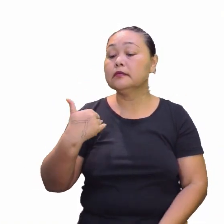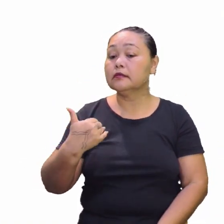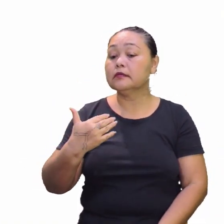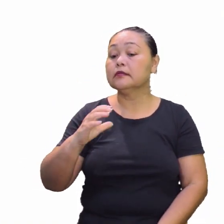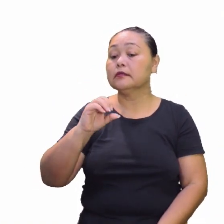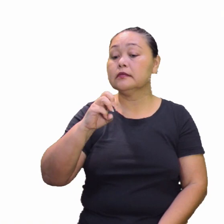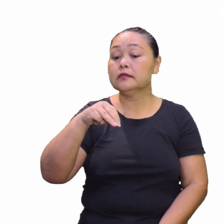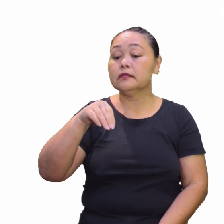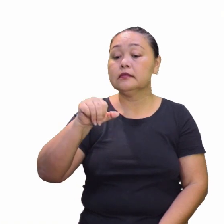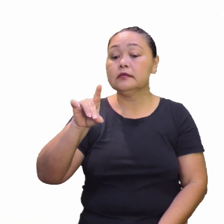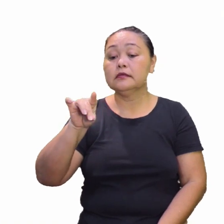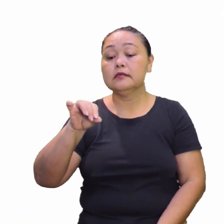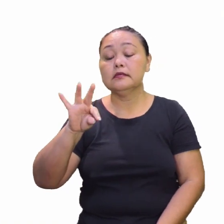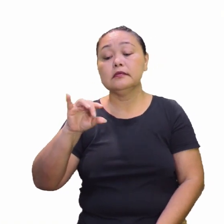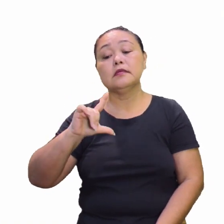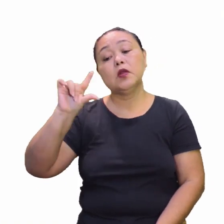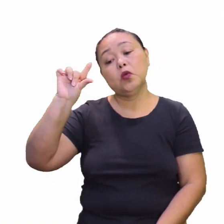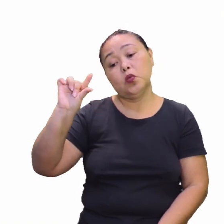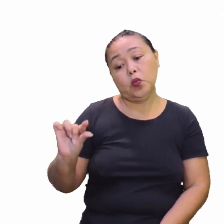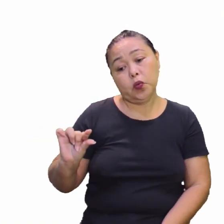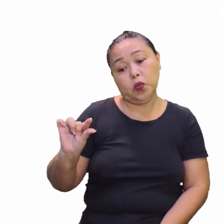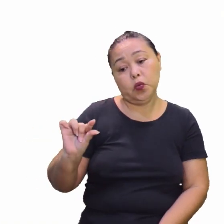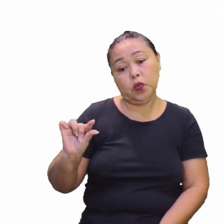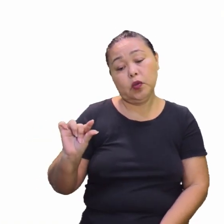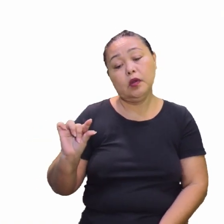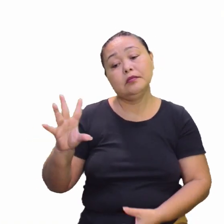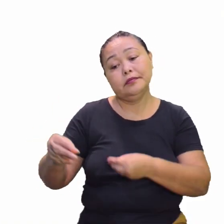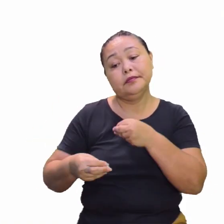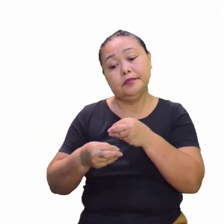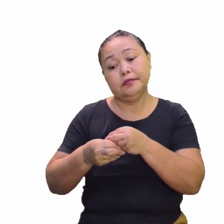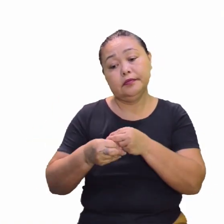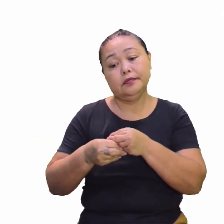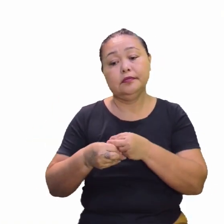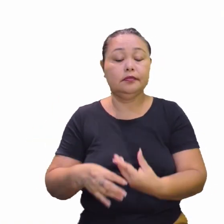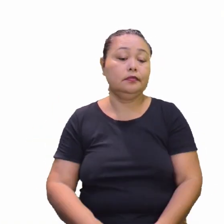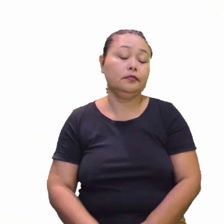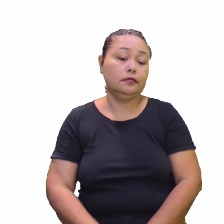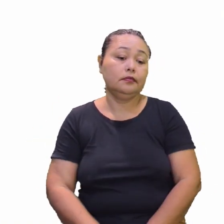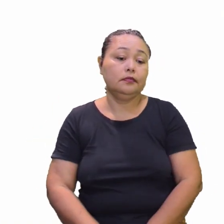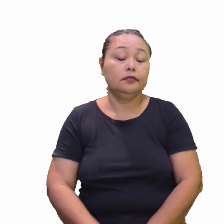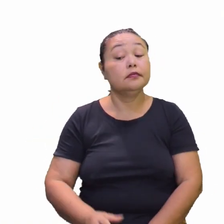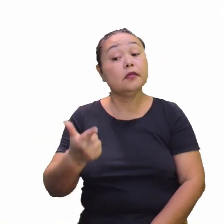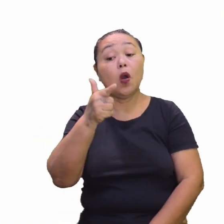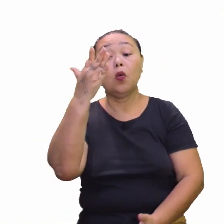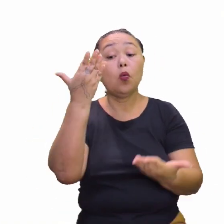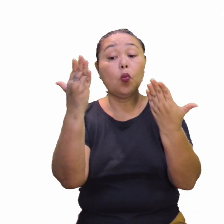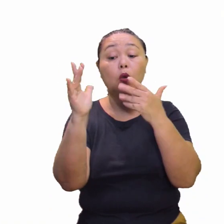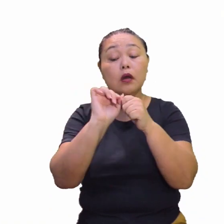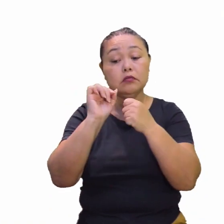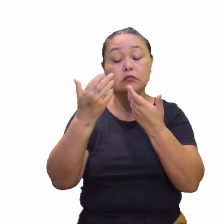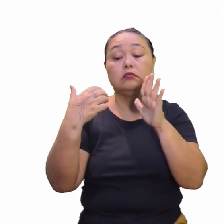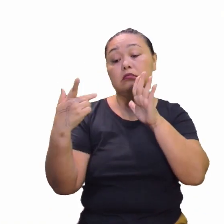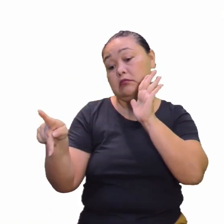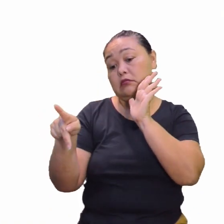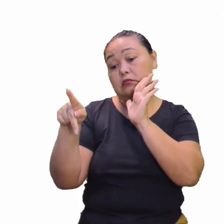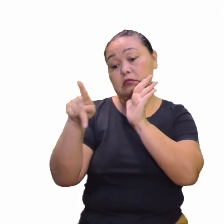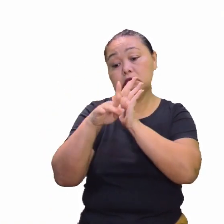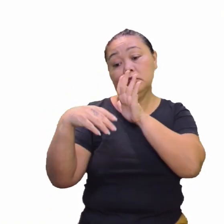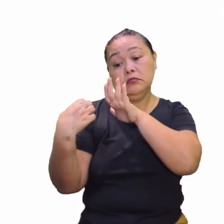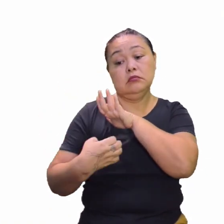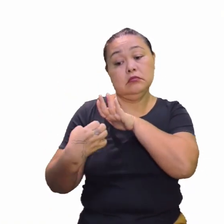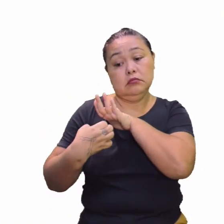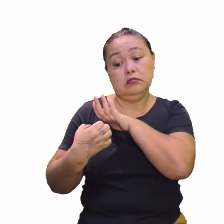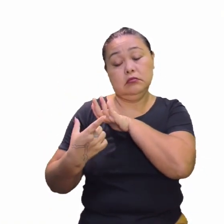Que commodities tem menor valor agregado. Se comparado aos produtos industrializados, né,